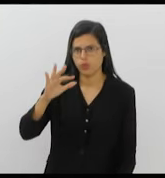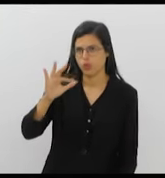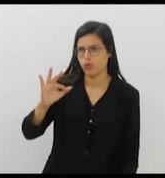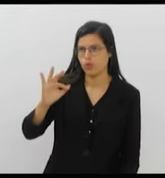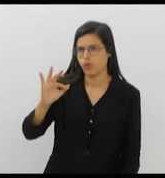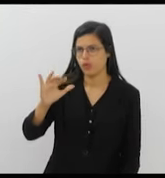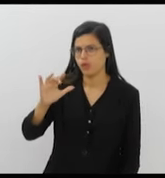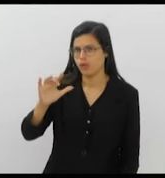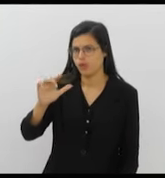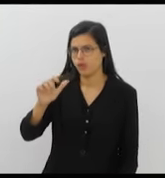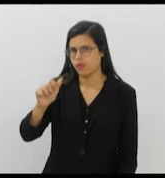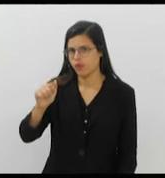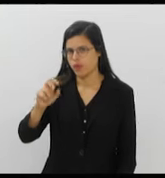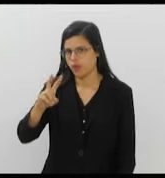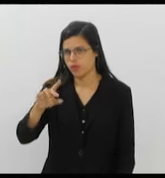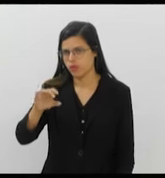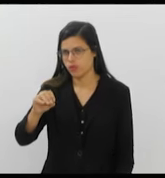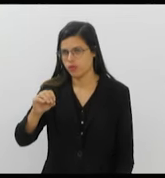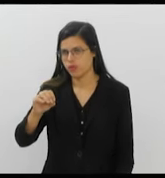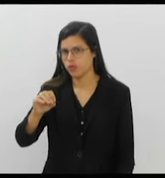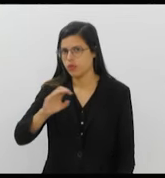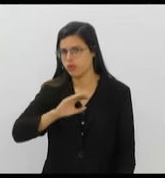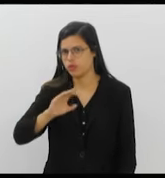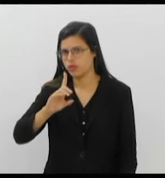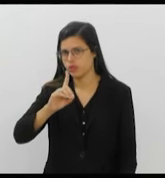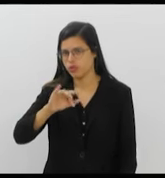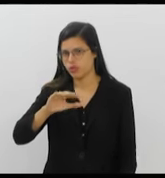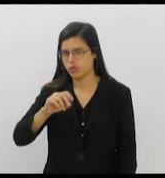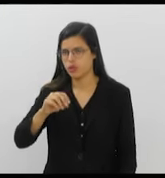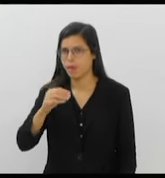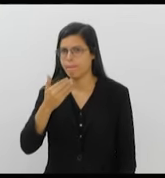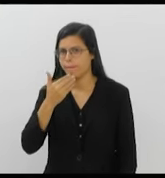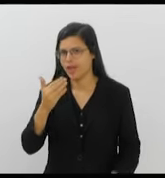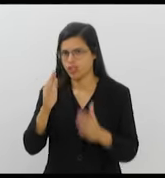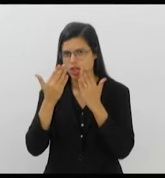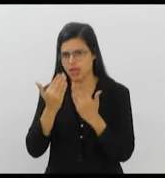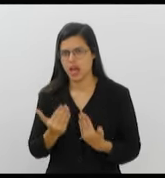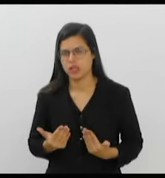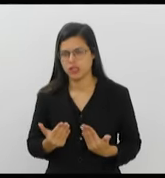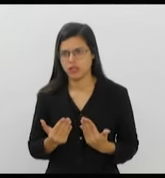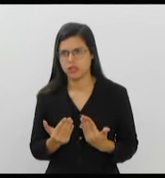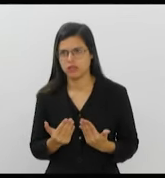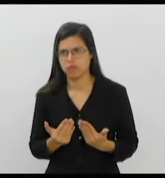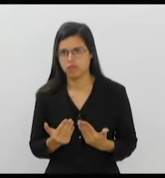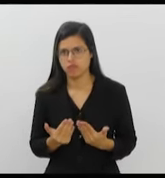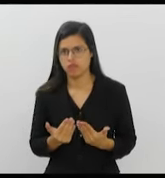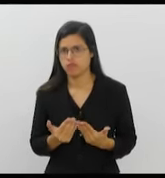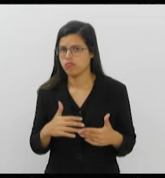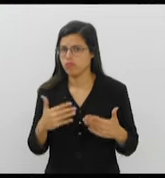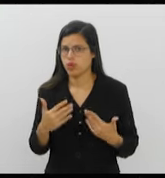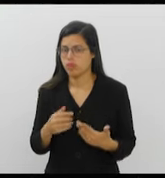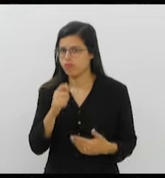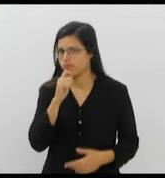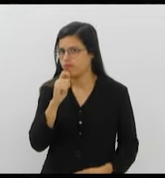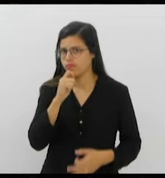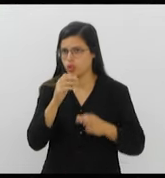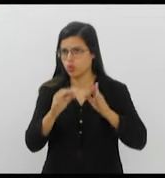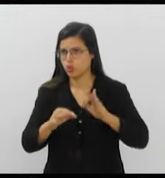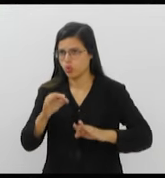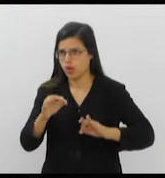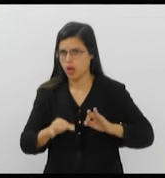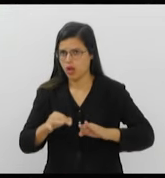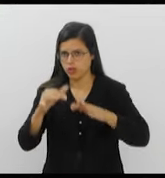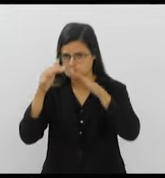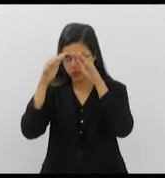pede pauta formal, pede vista. Então, não está julgado no Supremo ou